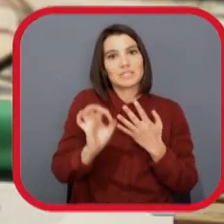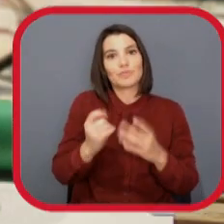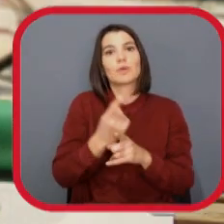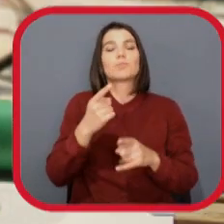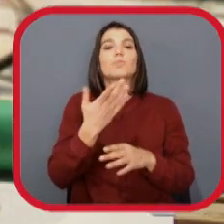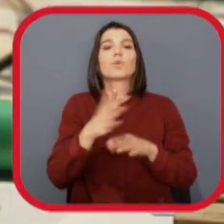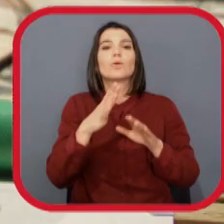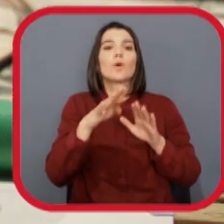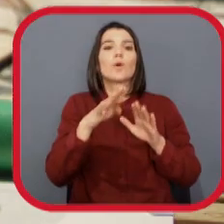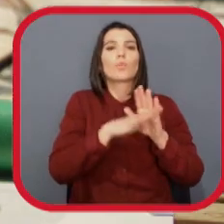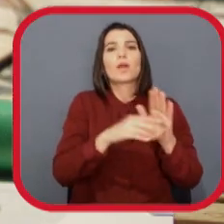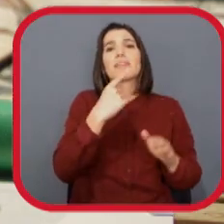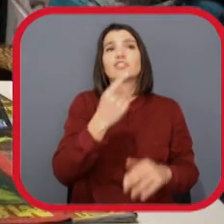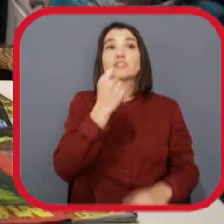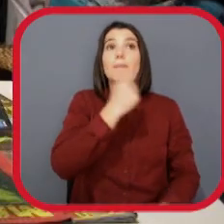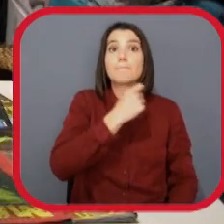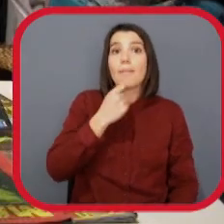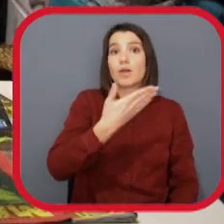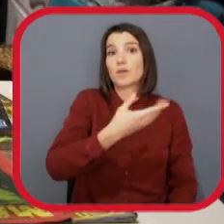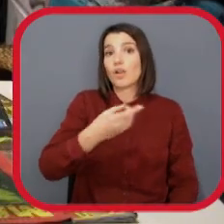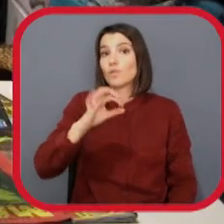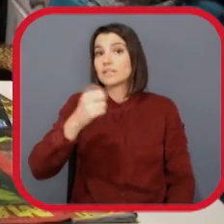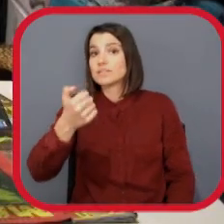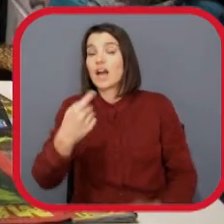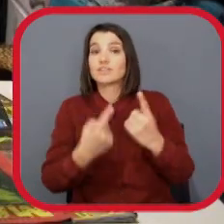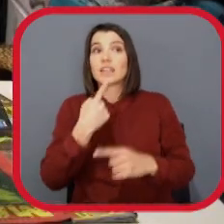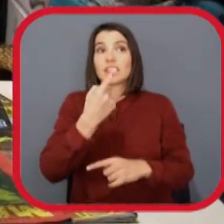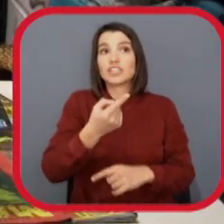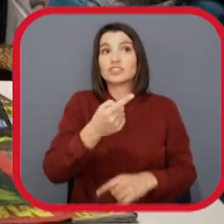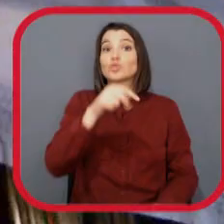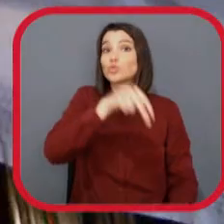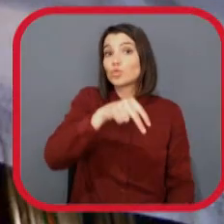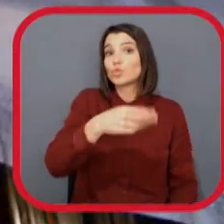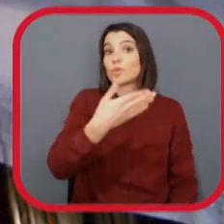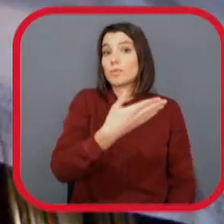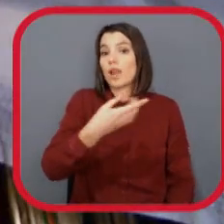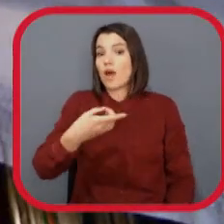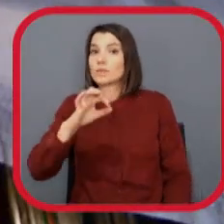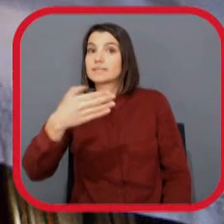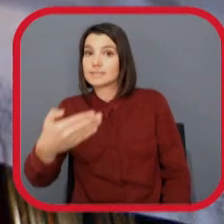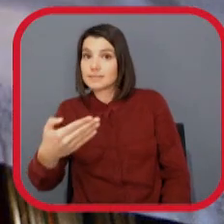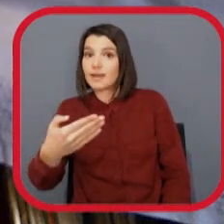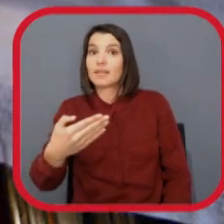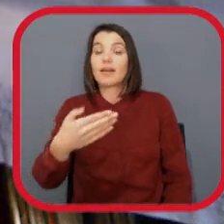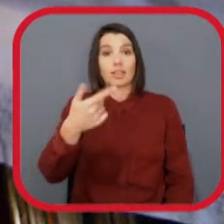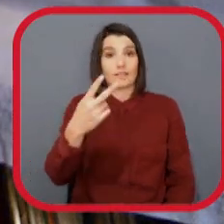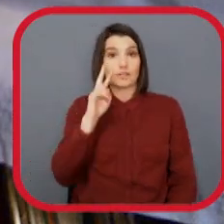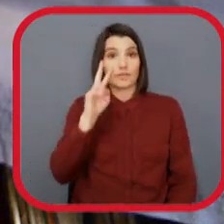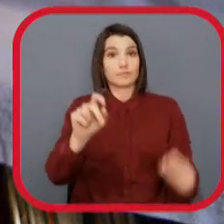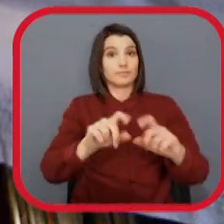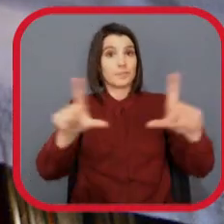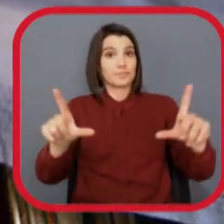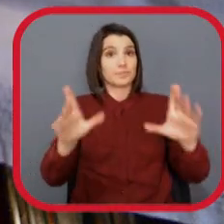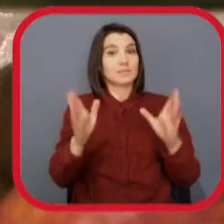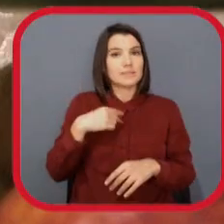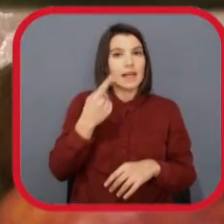que nós estamos em maio de 1985, é dito que estamos em junho de 1987, ou seja, o que passa na televisão, nós